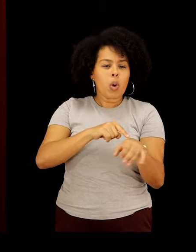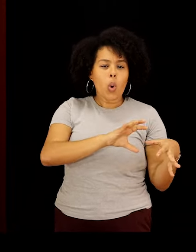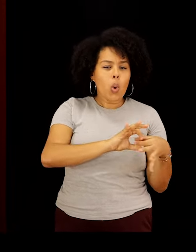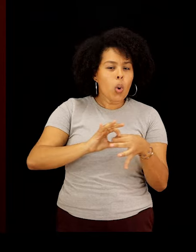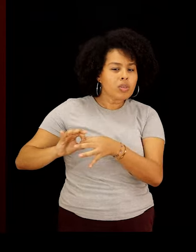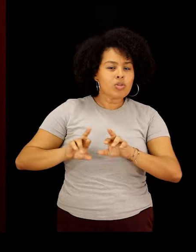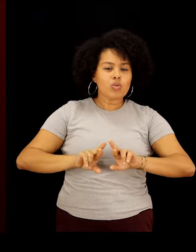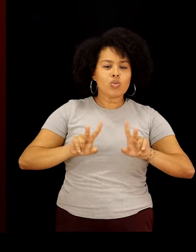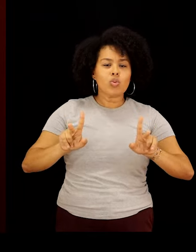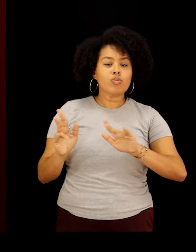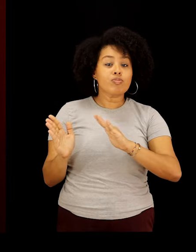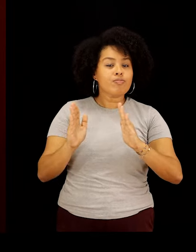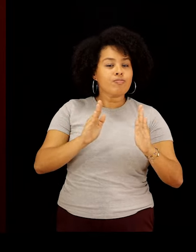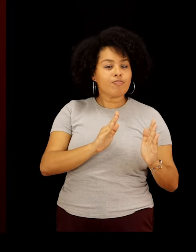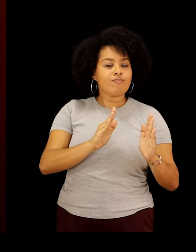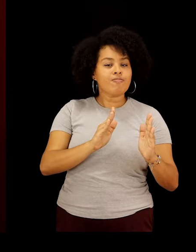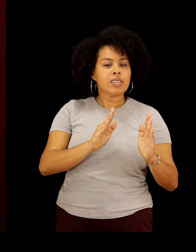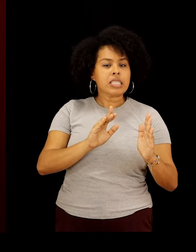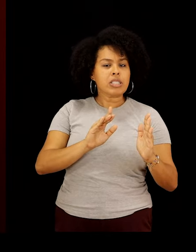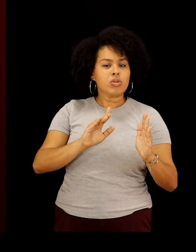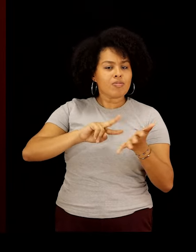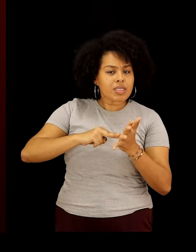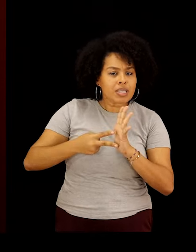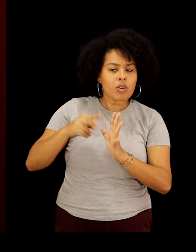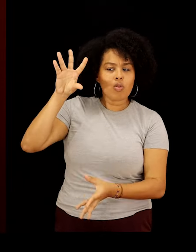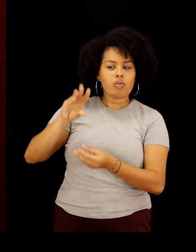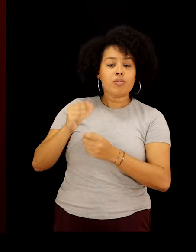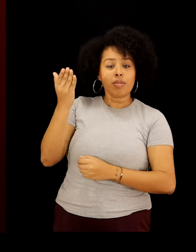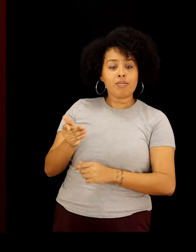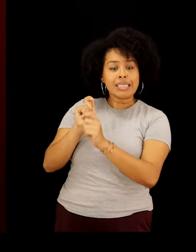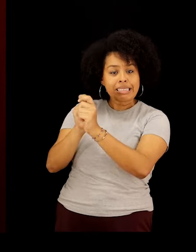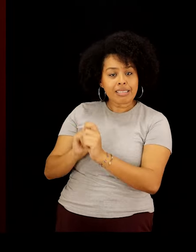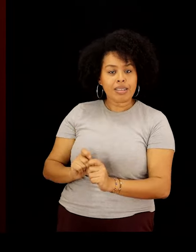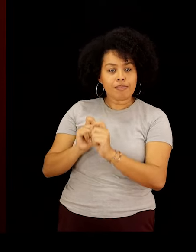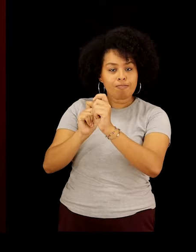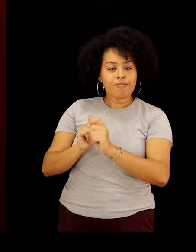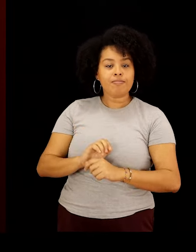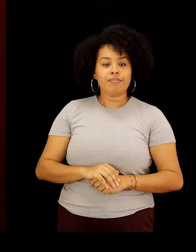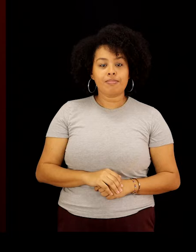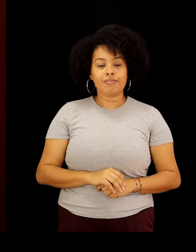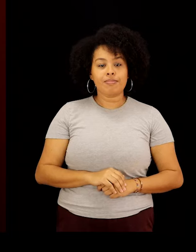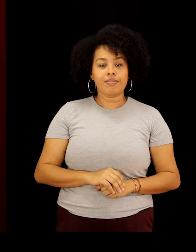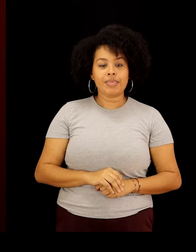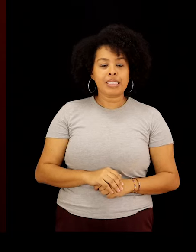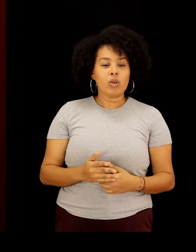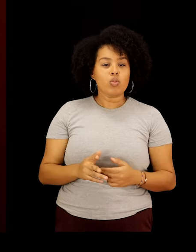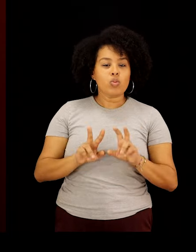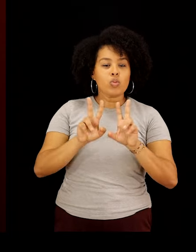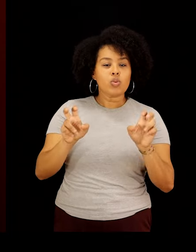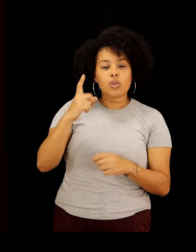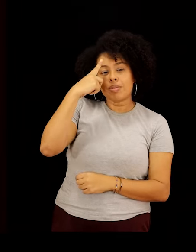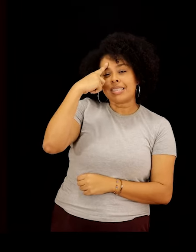momentos, isso é o Naná. Então, né,